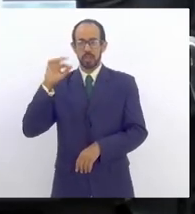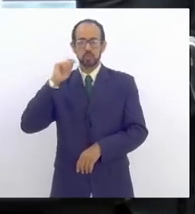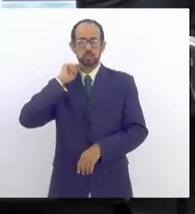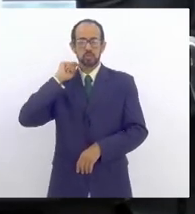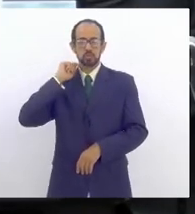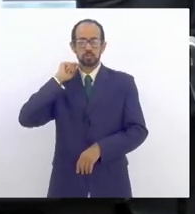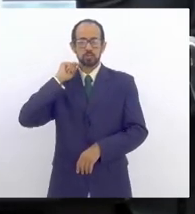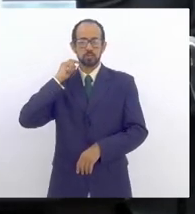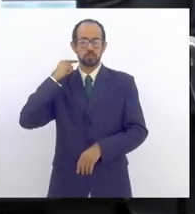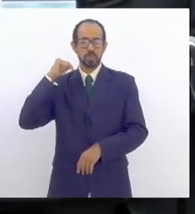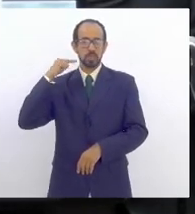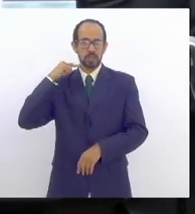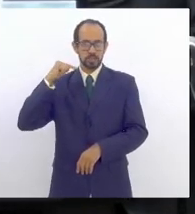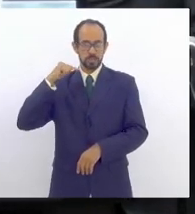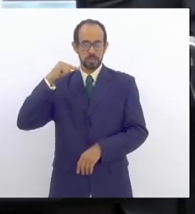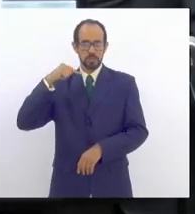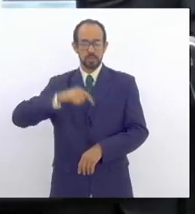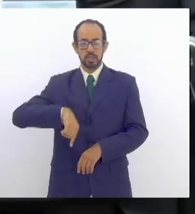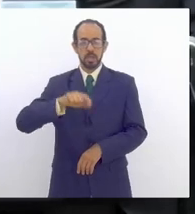Biondi,